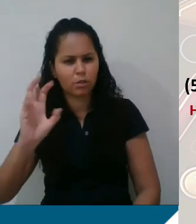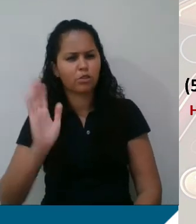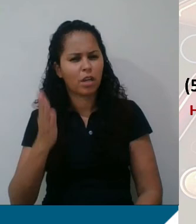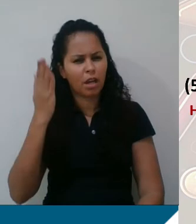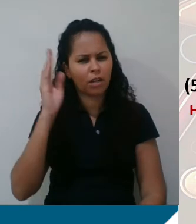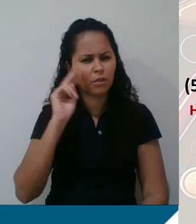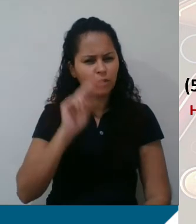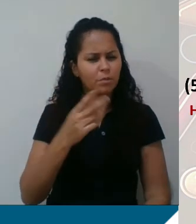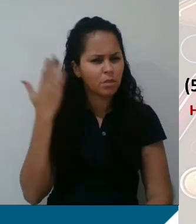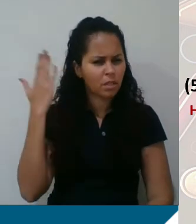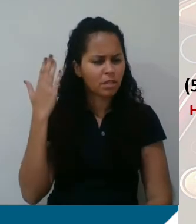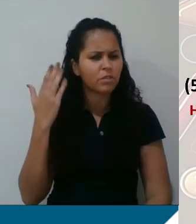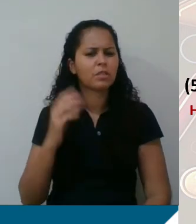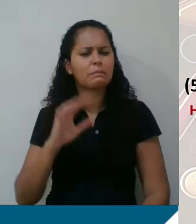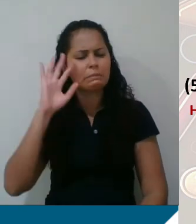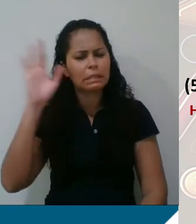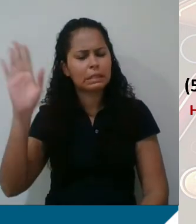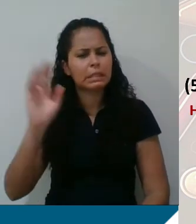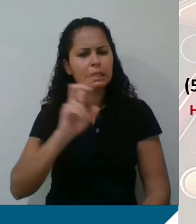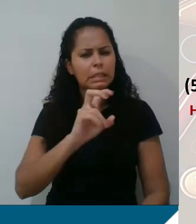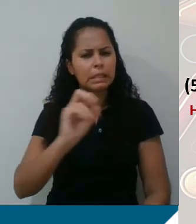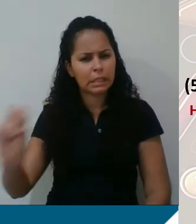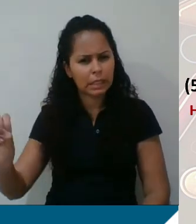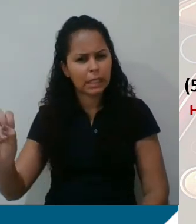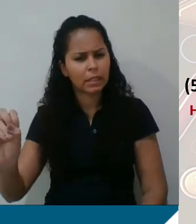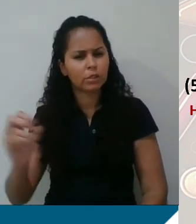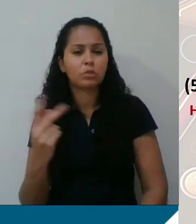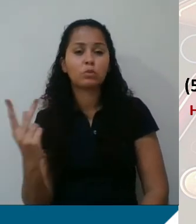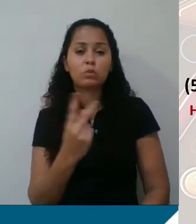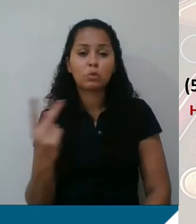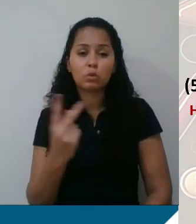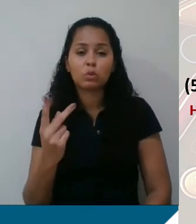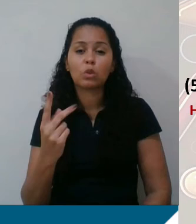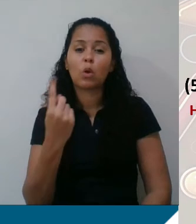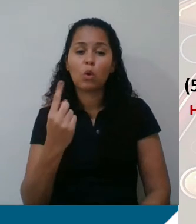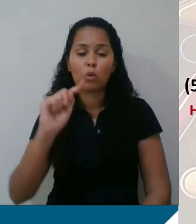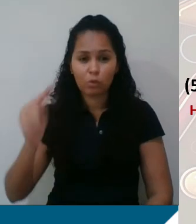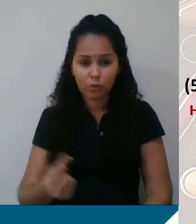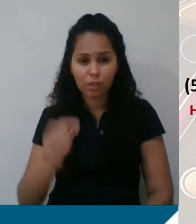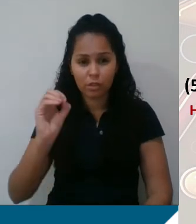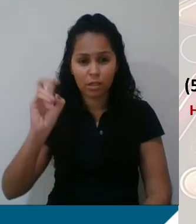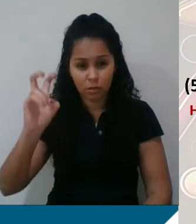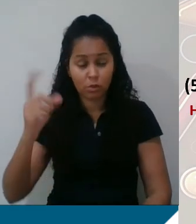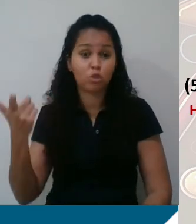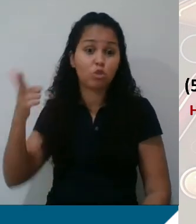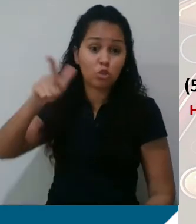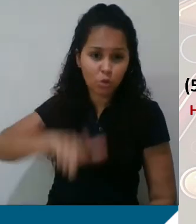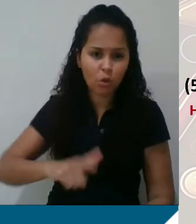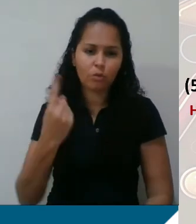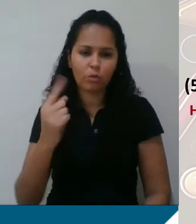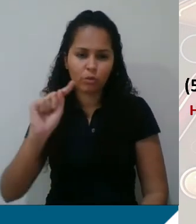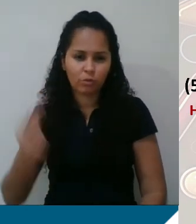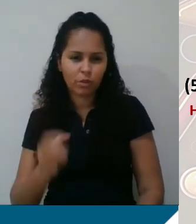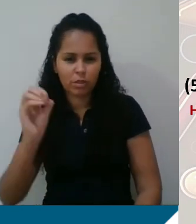anteriormente, é como se eu pegasse esses R$500 e aplicasse dois rendimentos de 5%, multiplicasse por 1,05 duas vezes.